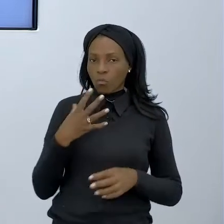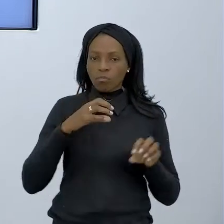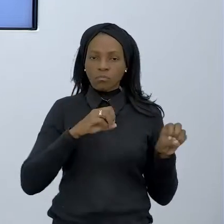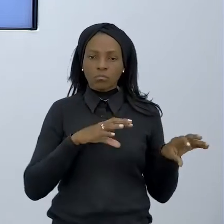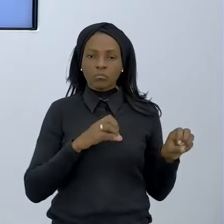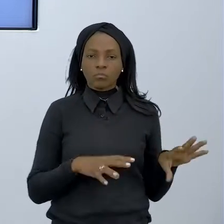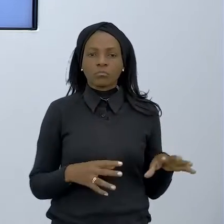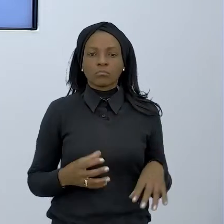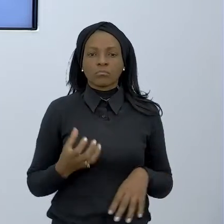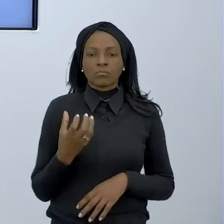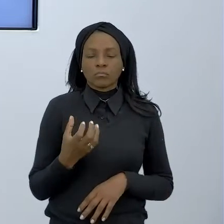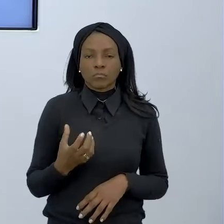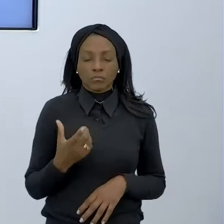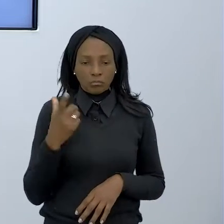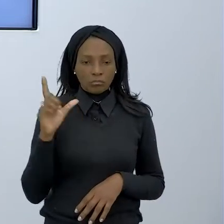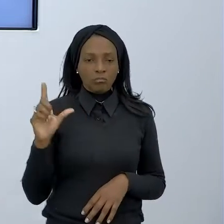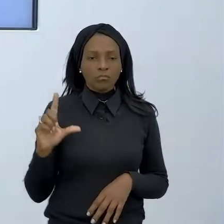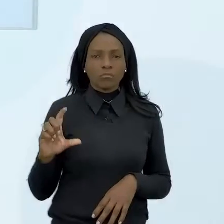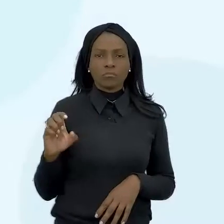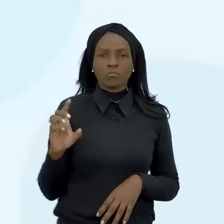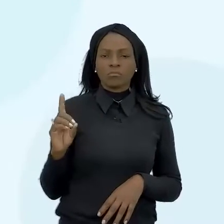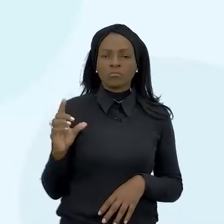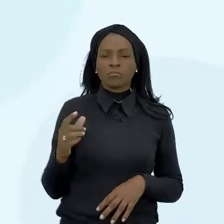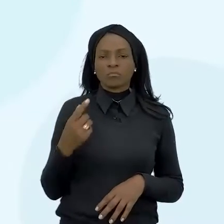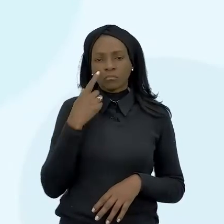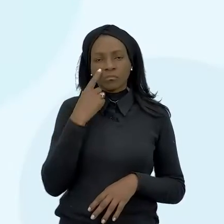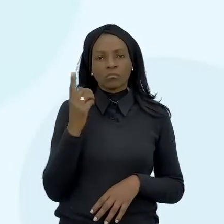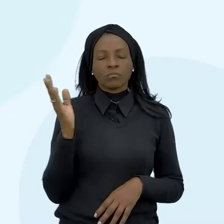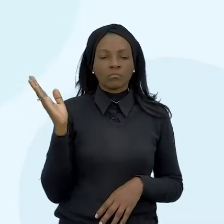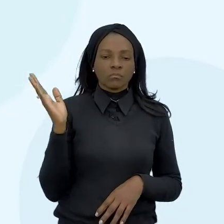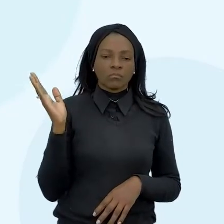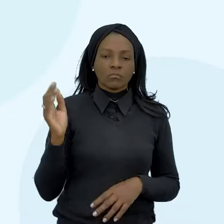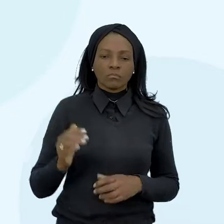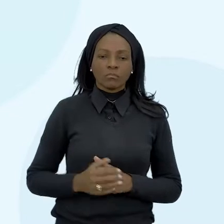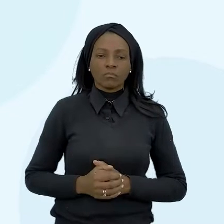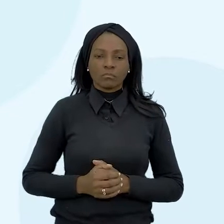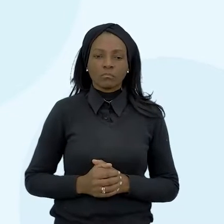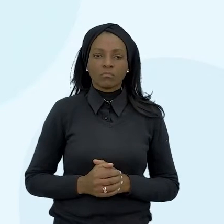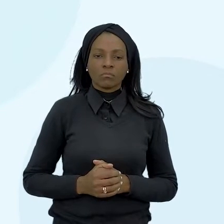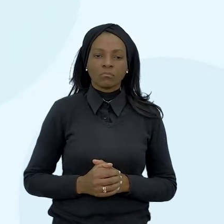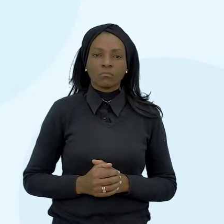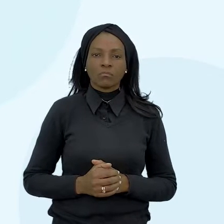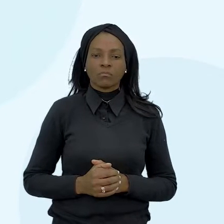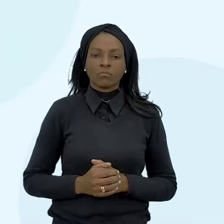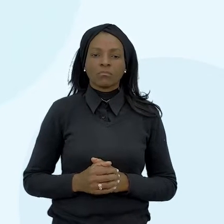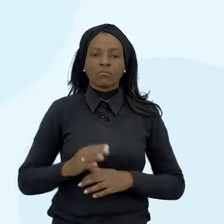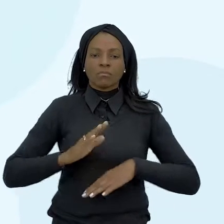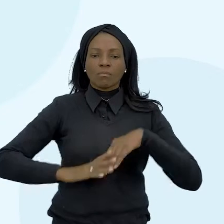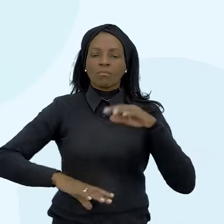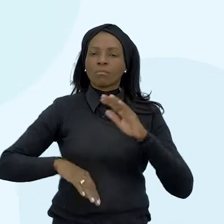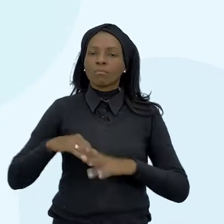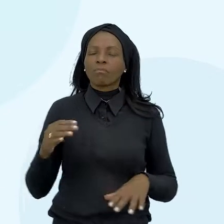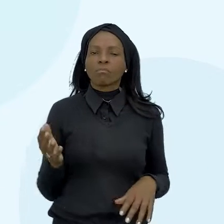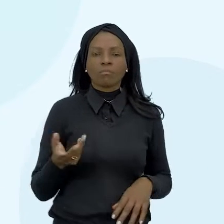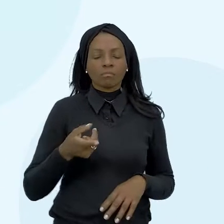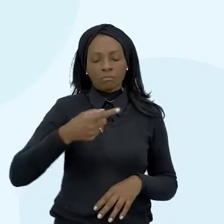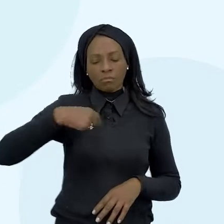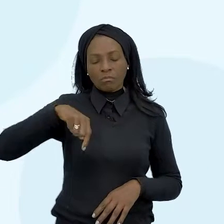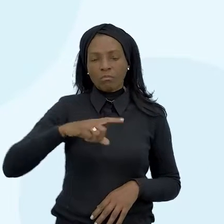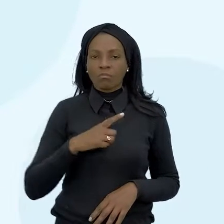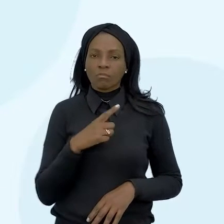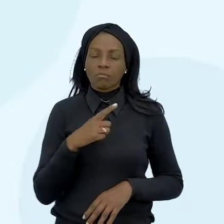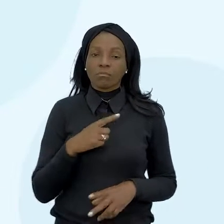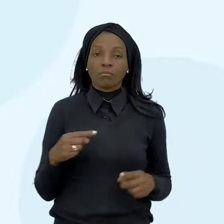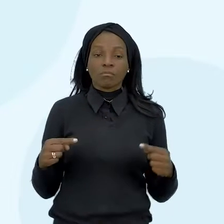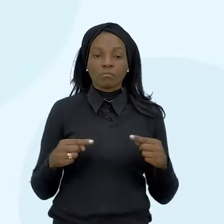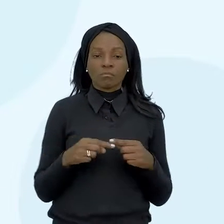novo colocar no LED, vamos lá para o LED, olha lá, porque a nossa habilidade, aquela que faz